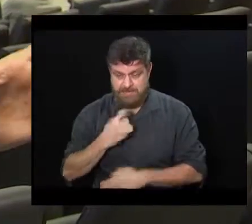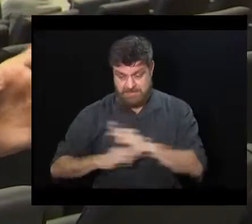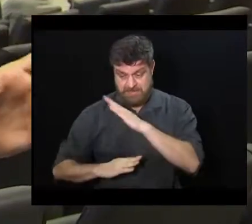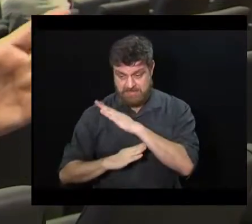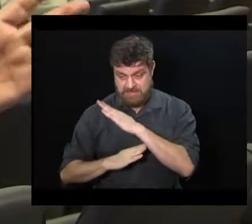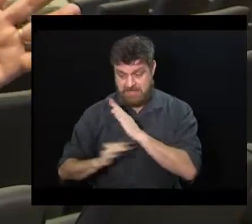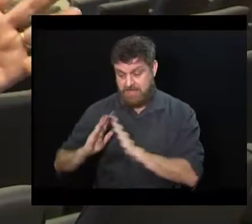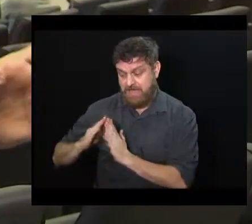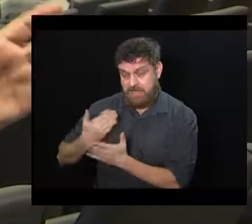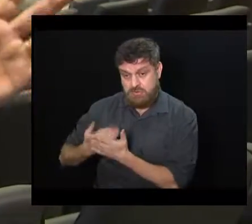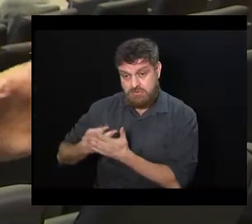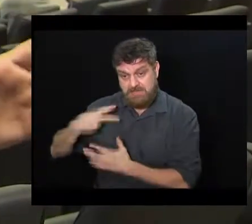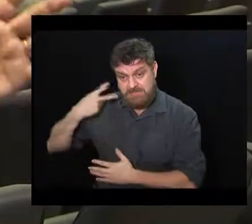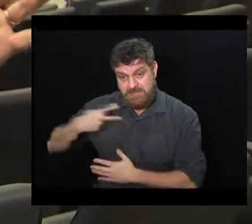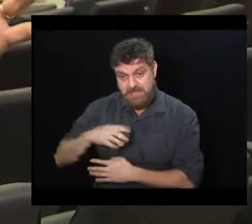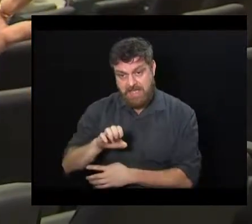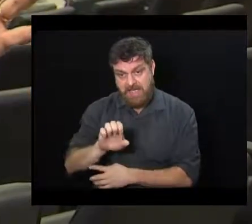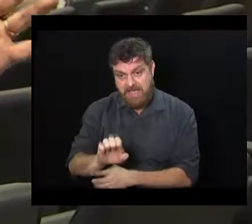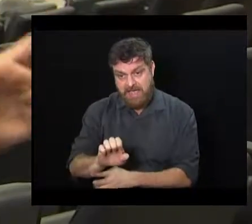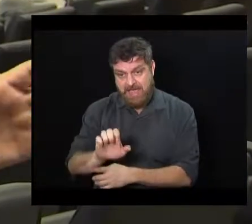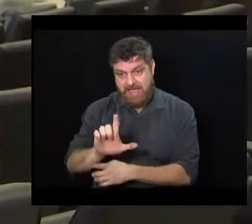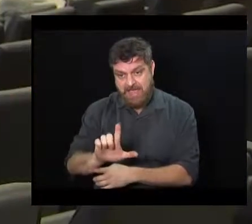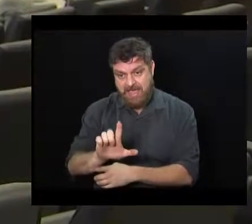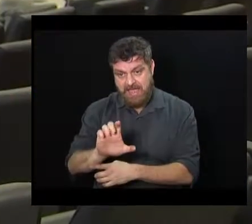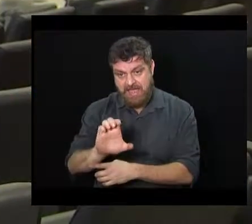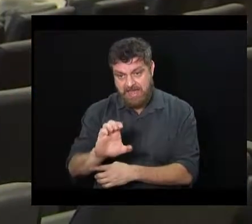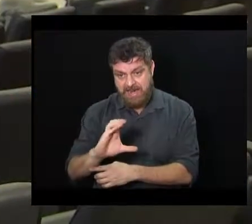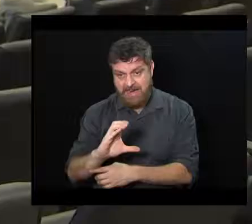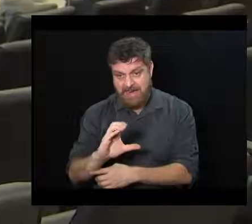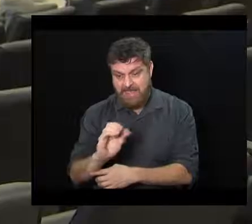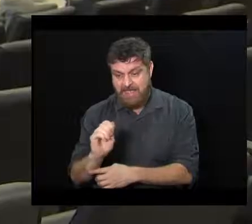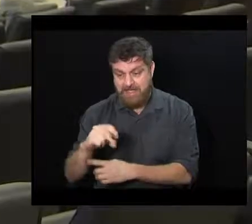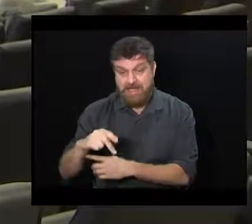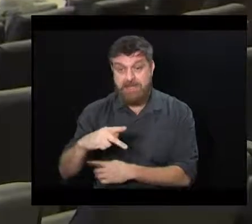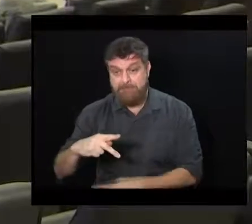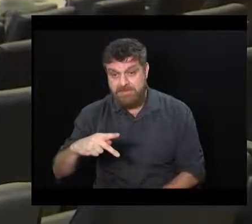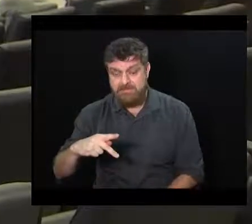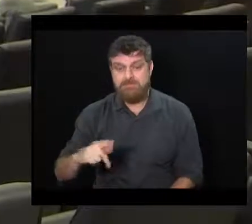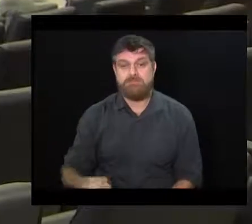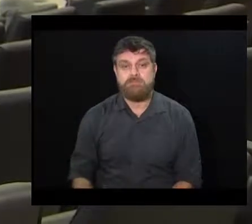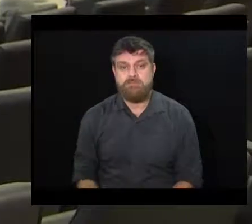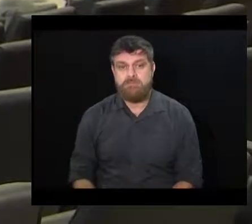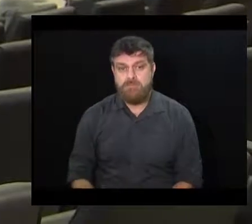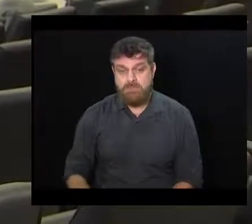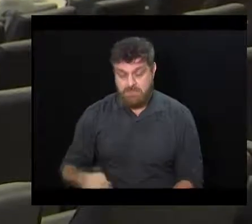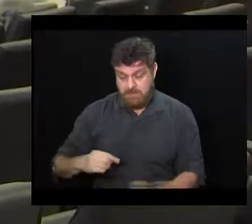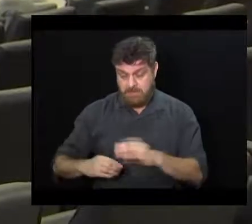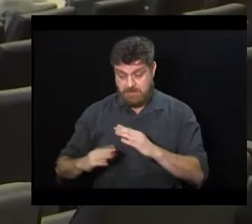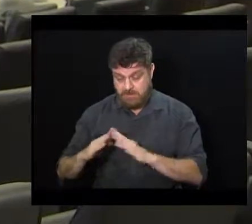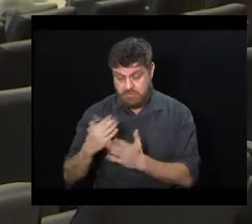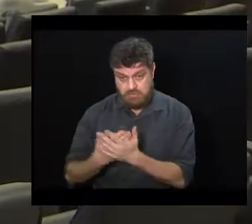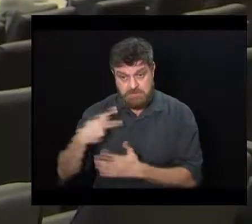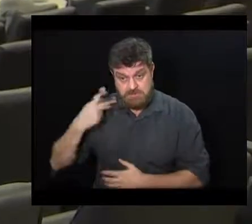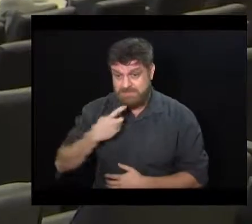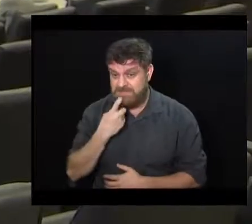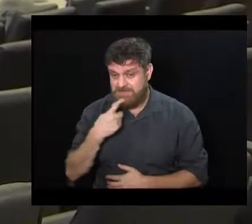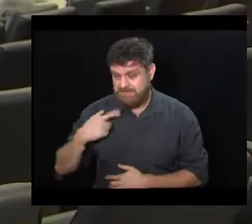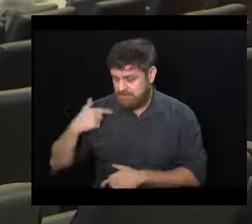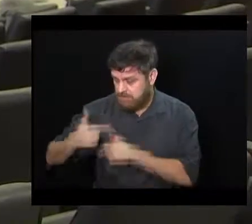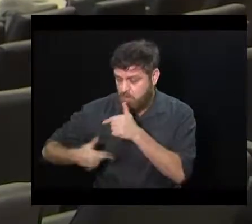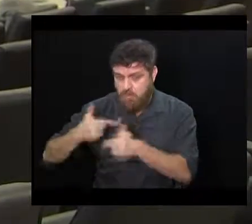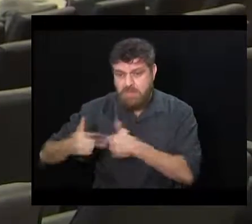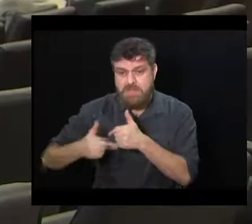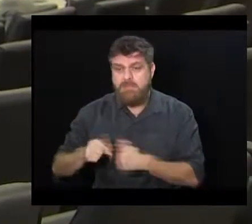nossa escola, Escola do Legislativo de Campinas. Ela tem feito um trabalho muito grande